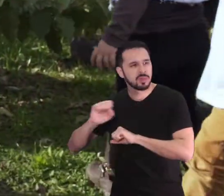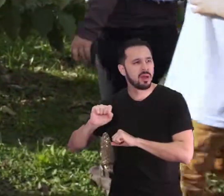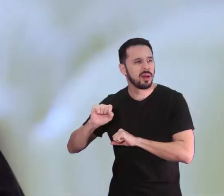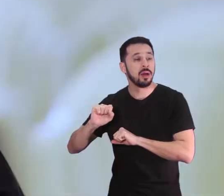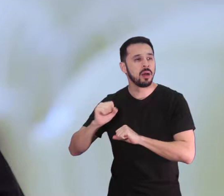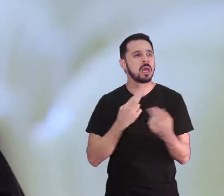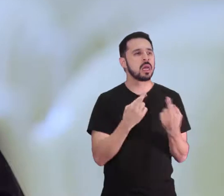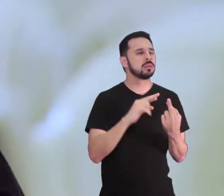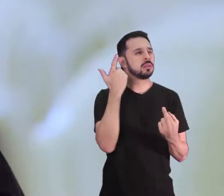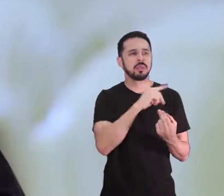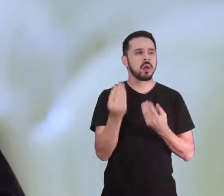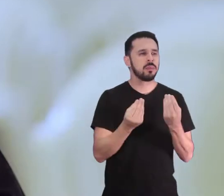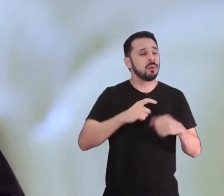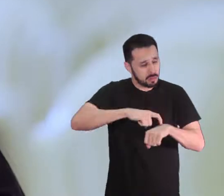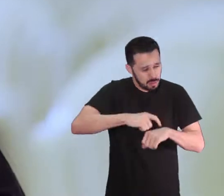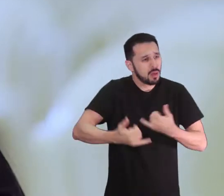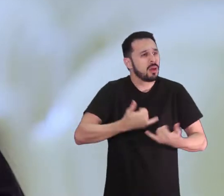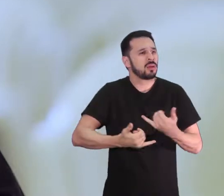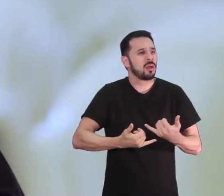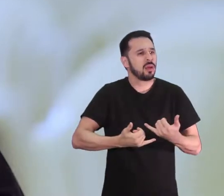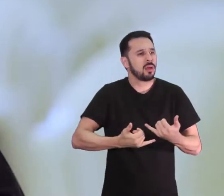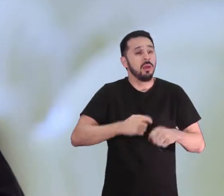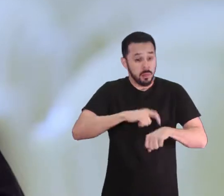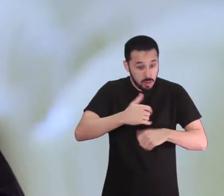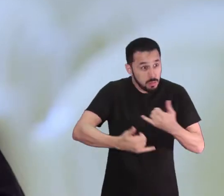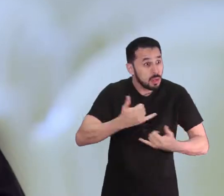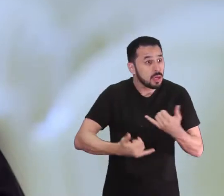conhecimento. E essas relações a gente estabelece através do